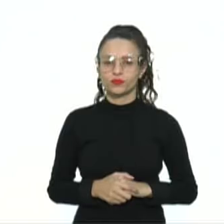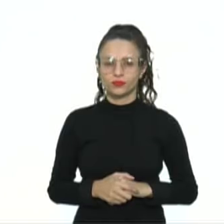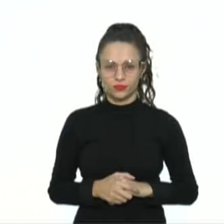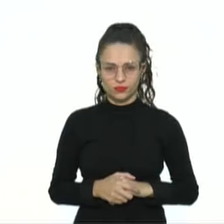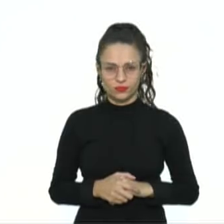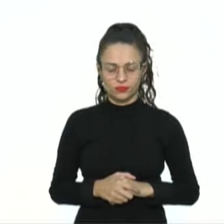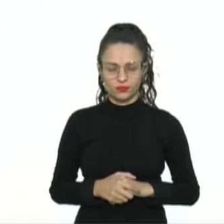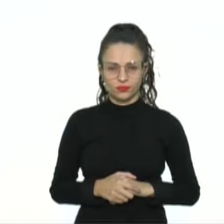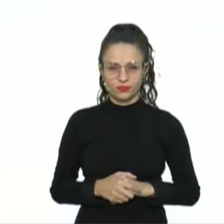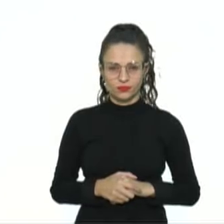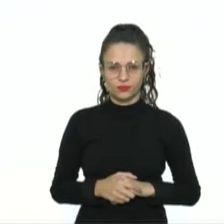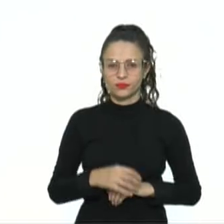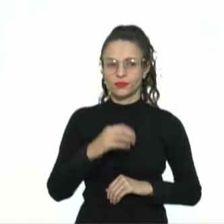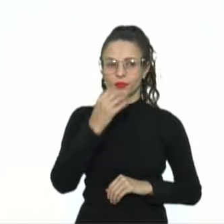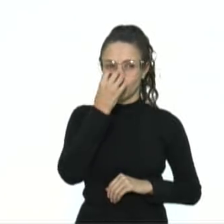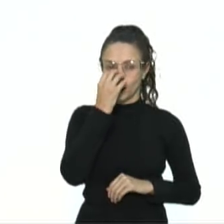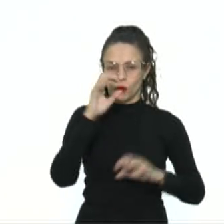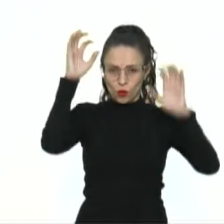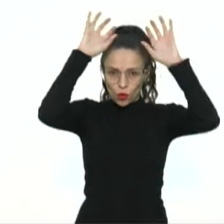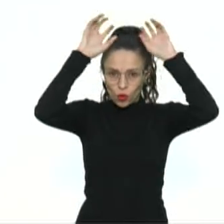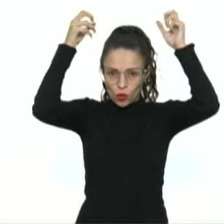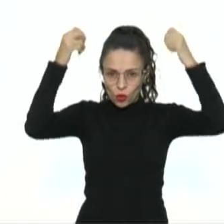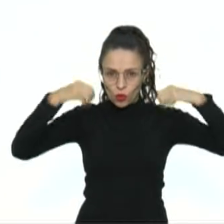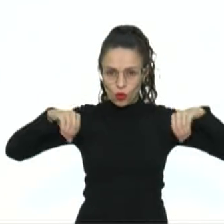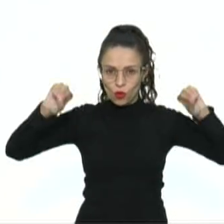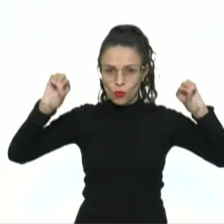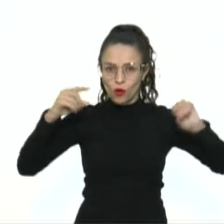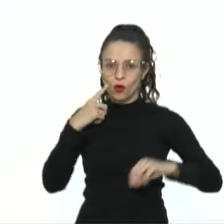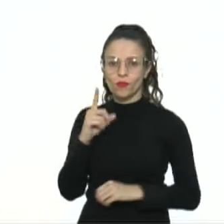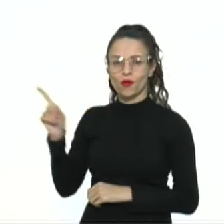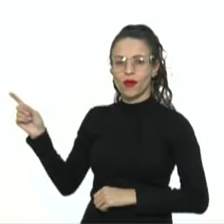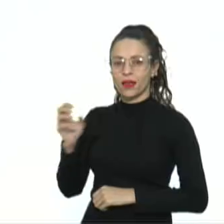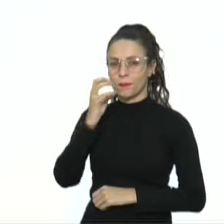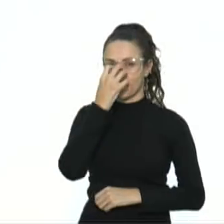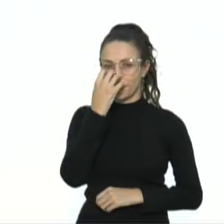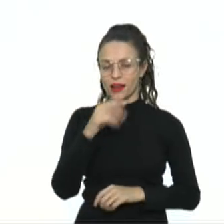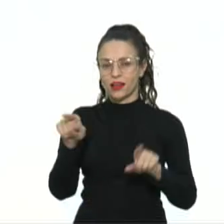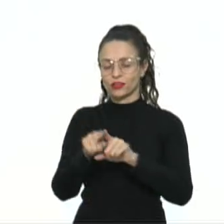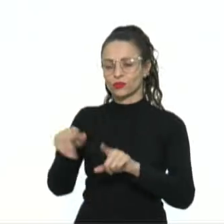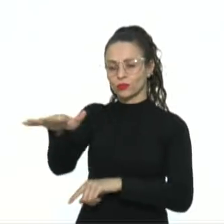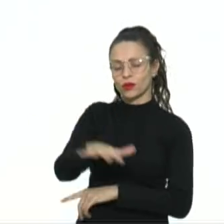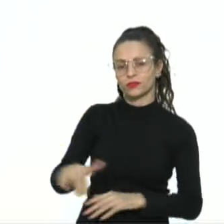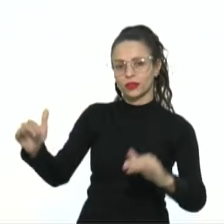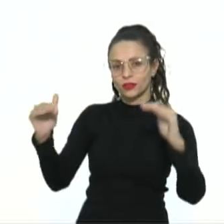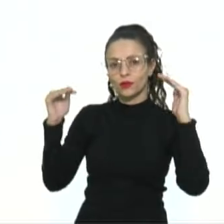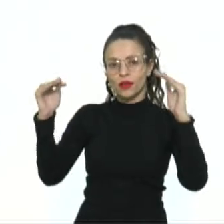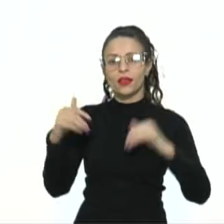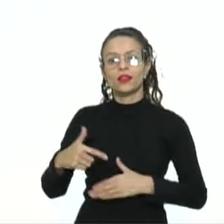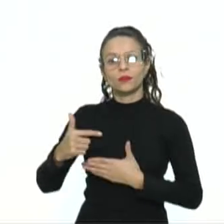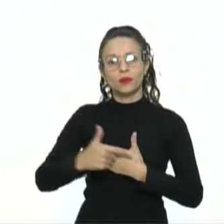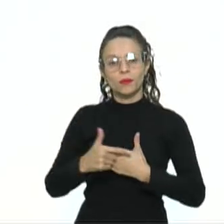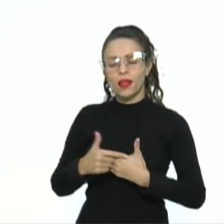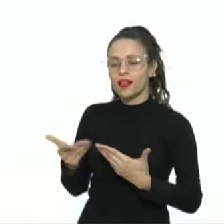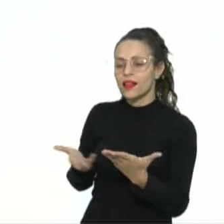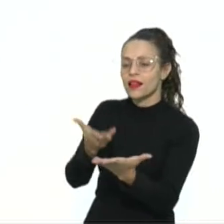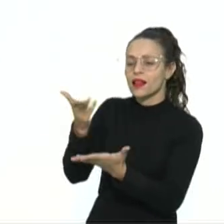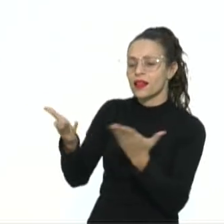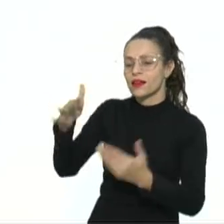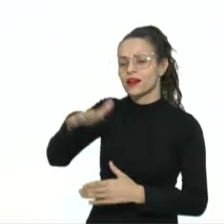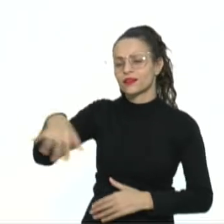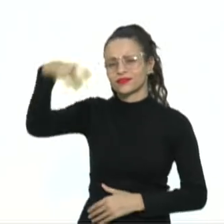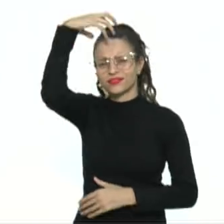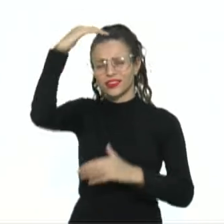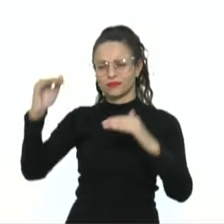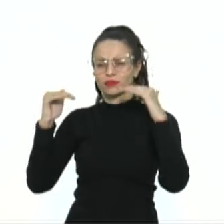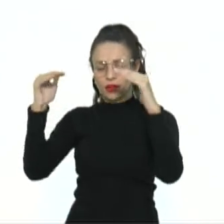O bobo da corte, bufão, o palhaço da corte, tinha a função de entreter os nobres. Era o único que,